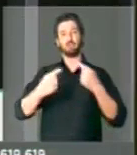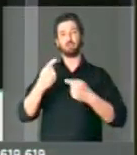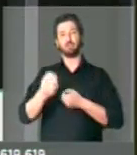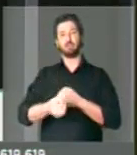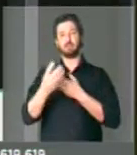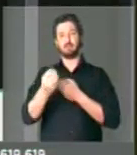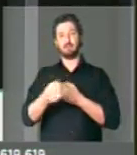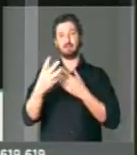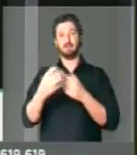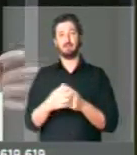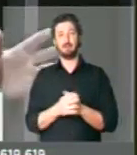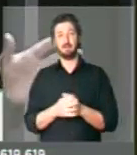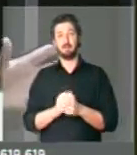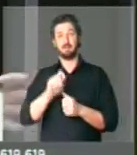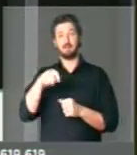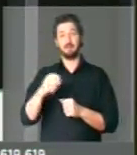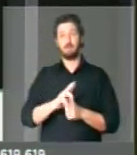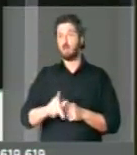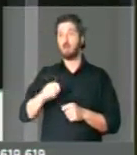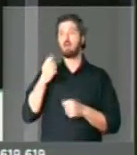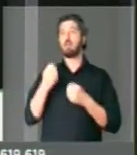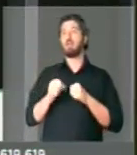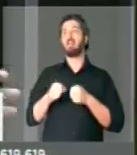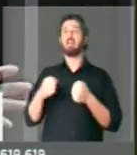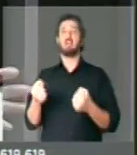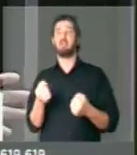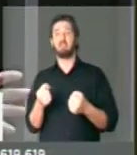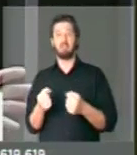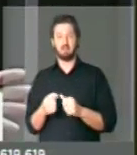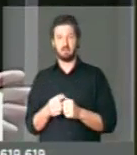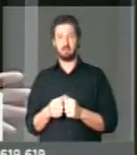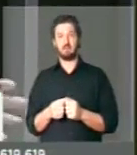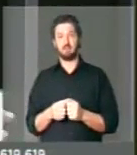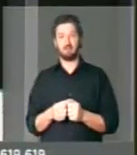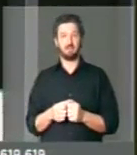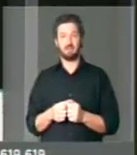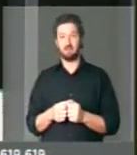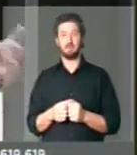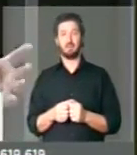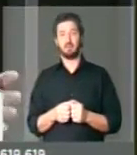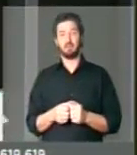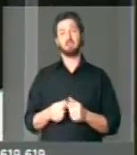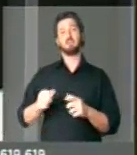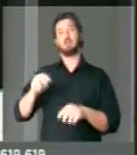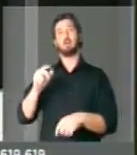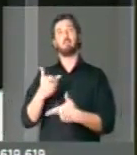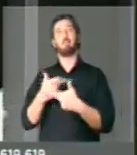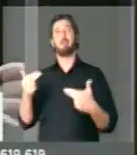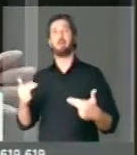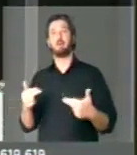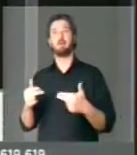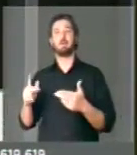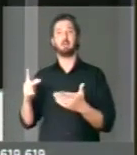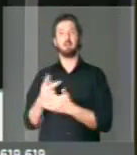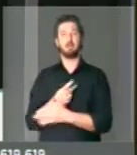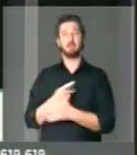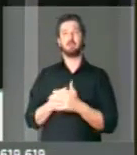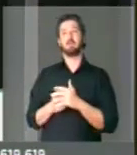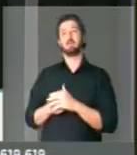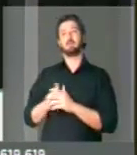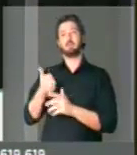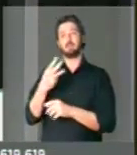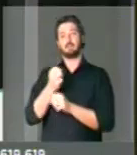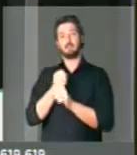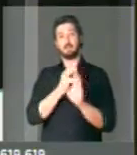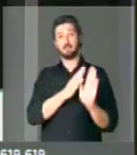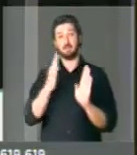O discurso daqueles que não defendem, né, ou que não acobertam aquilo que se passou ao longo dos últimos 13